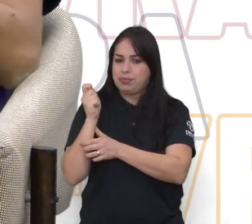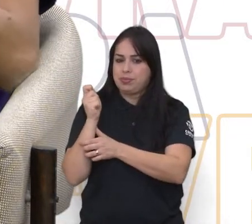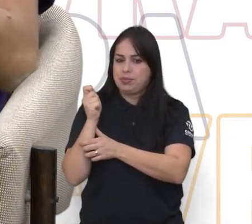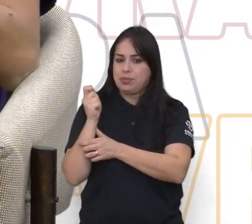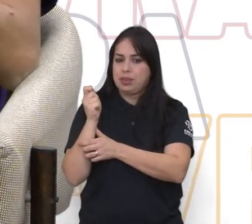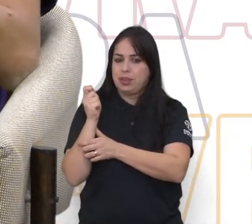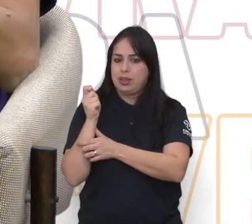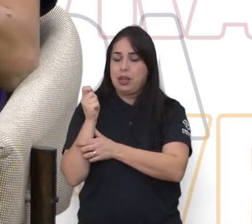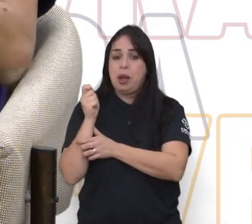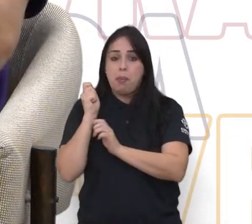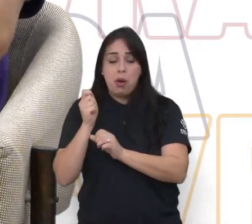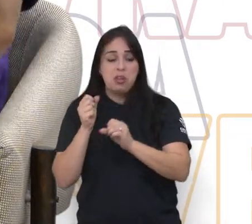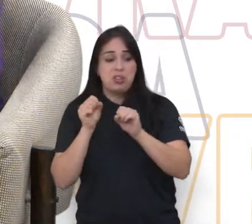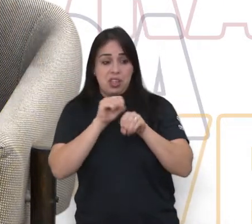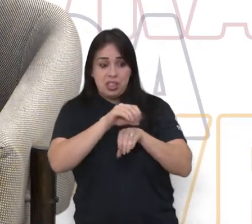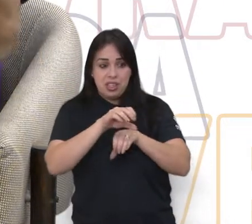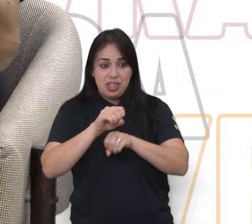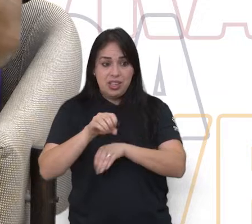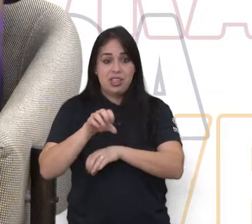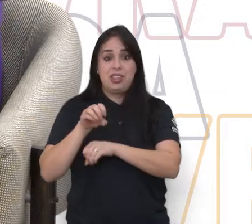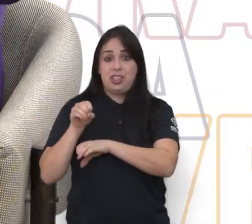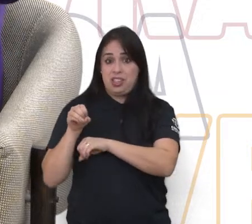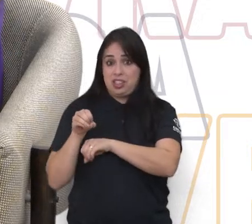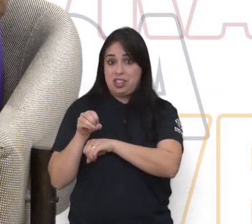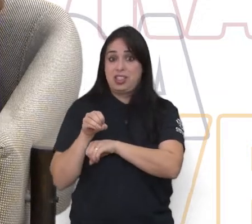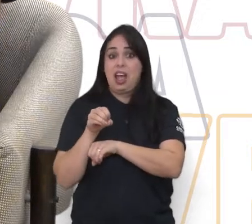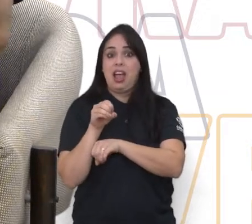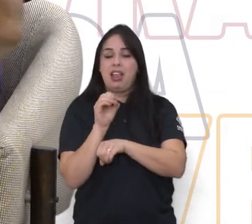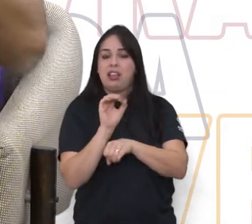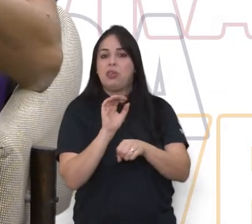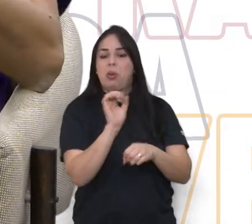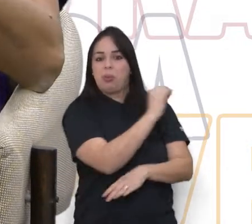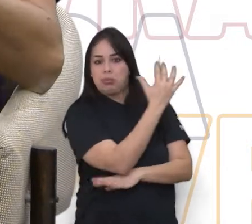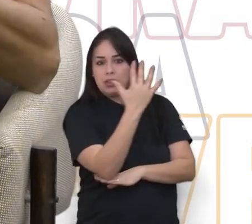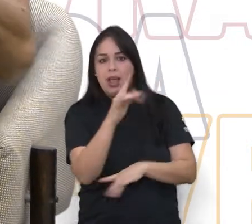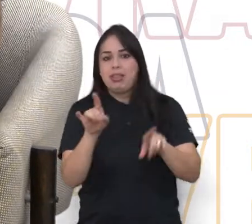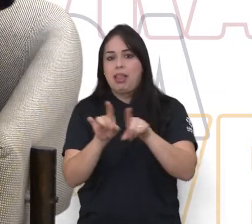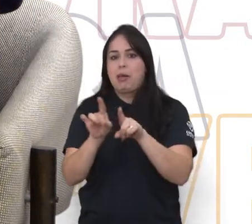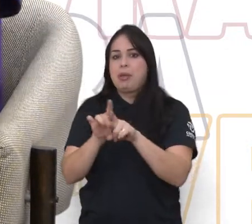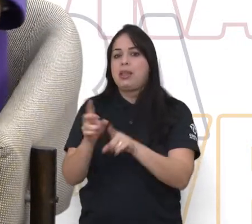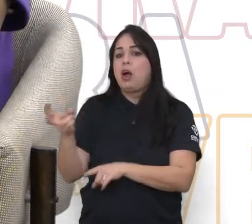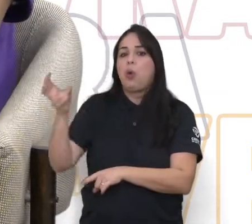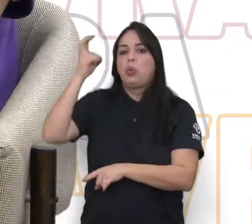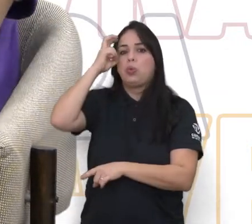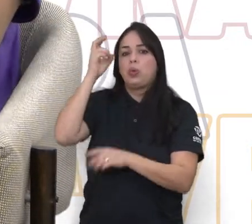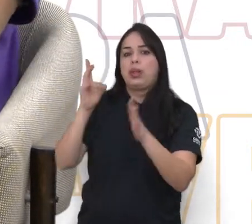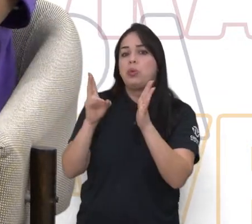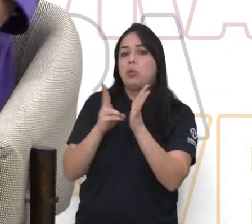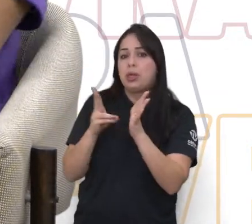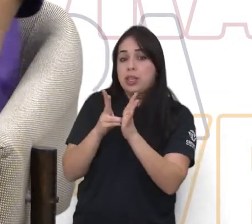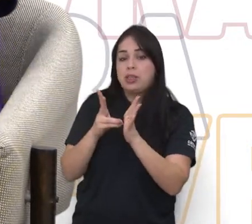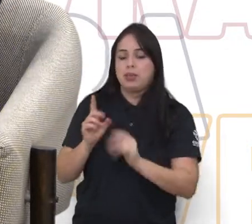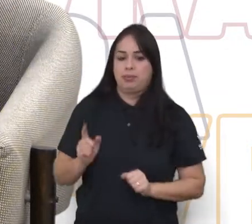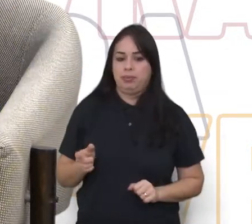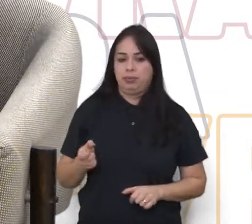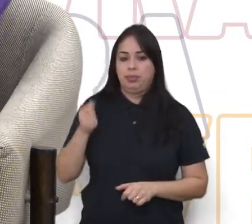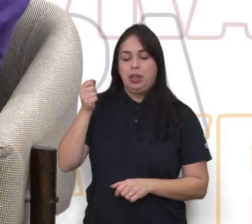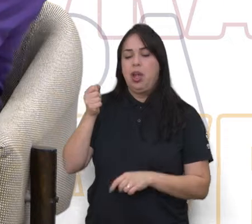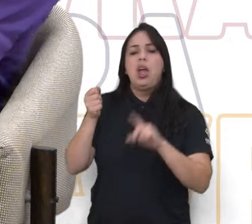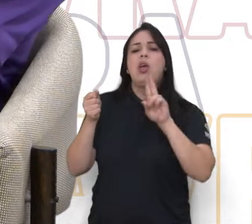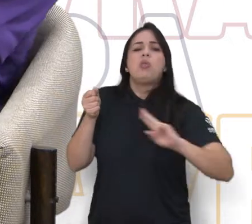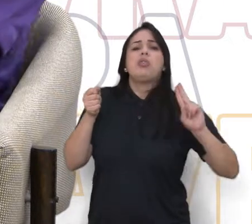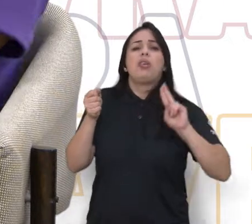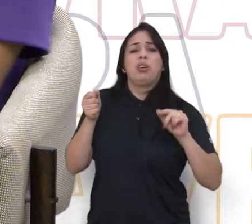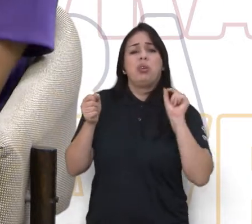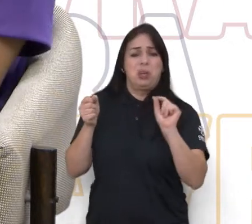falar das questões ambientais e também das questões étnicas dos índios brasileiros, né? Aqui, o que eu usei? Um